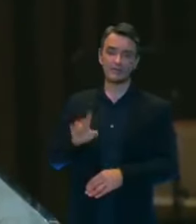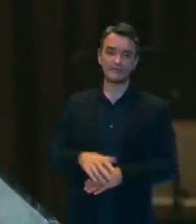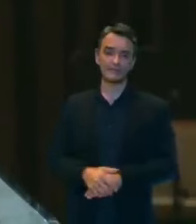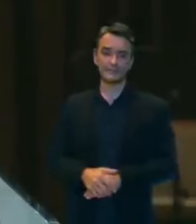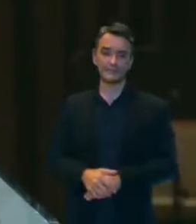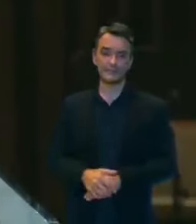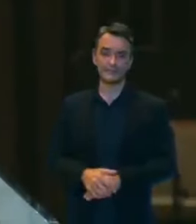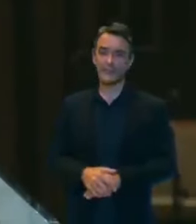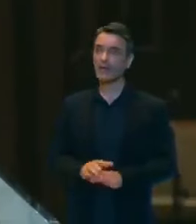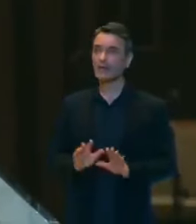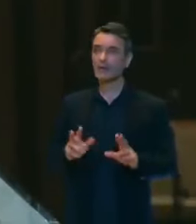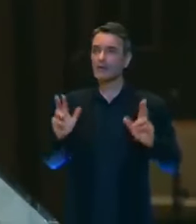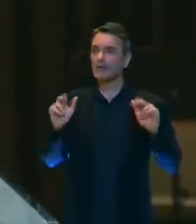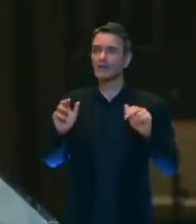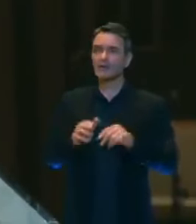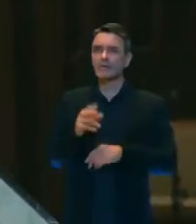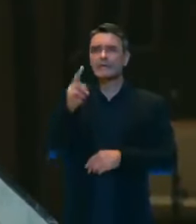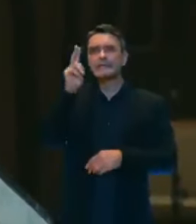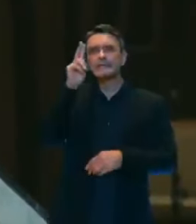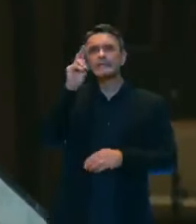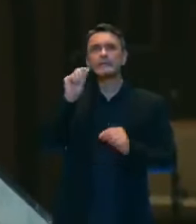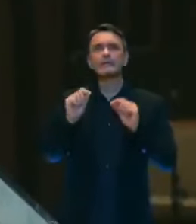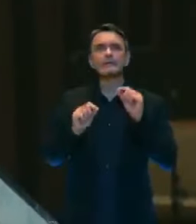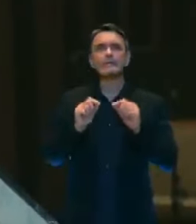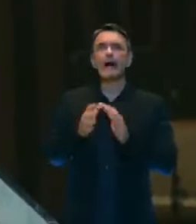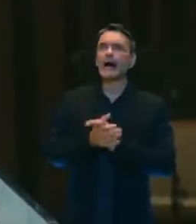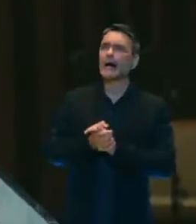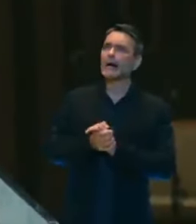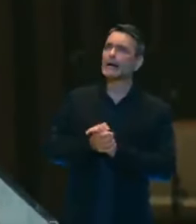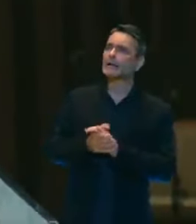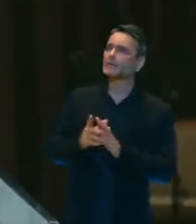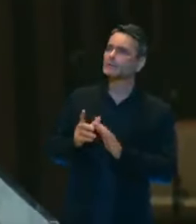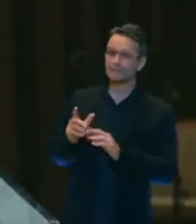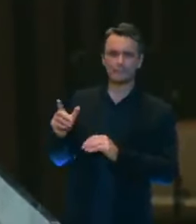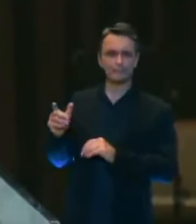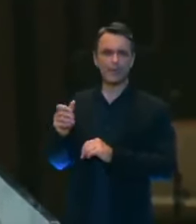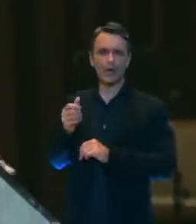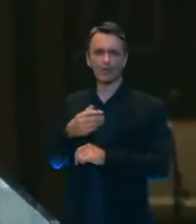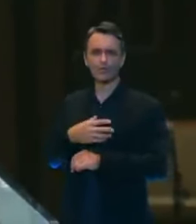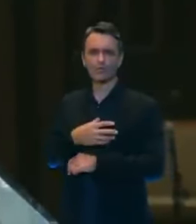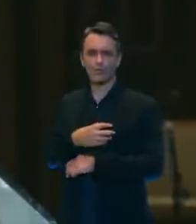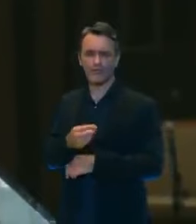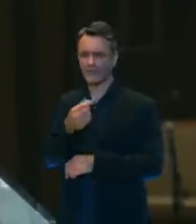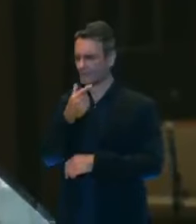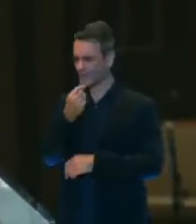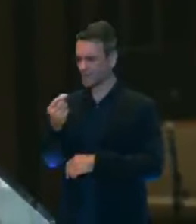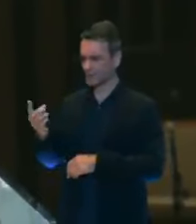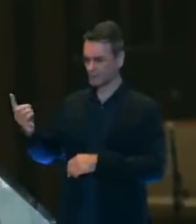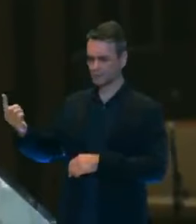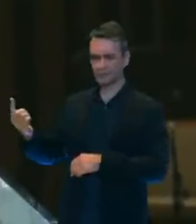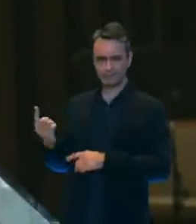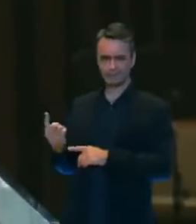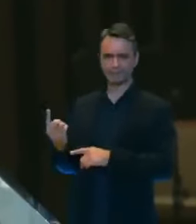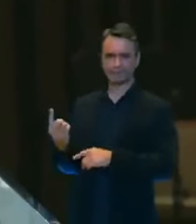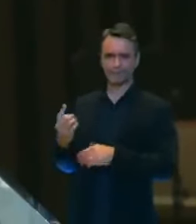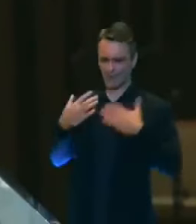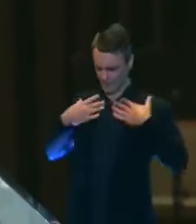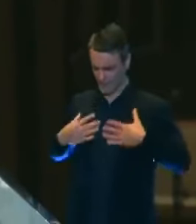Eu nunca me esqueço um dia que uma mãe trouxe o filho, ele estava vestido de preto, um adolescente, tinha tido um coma